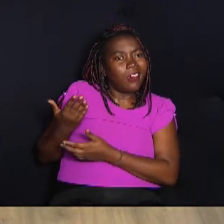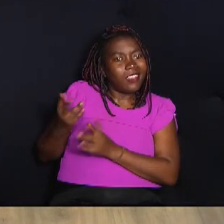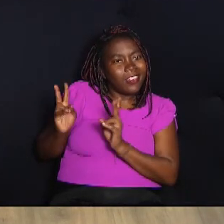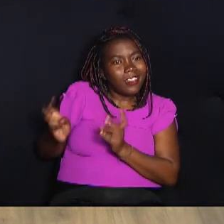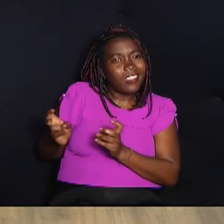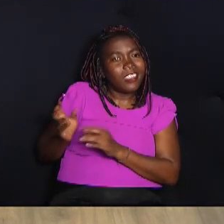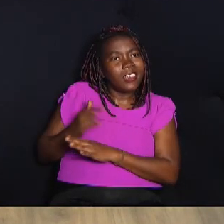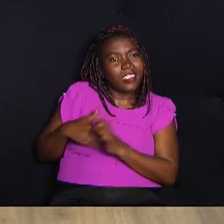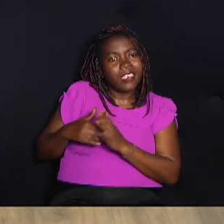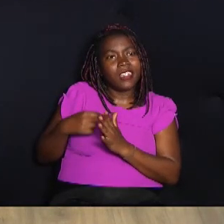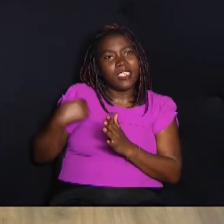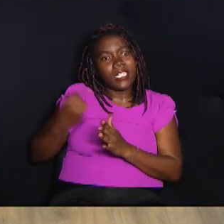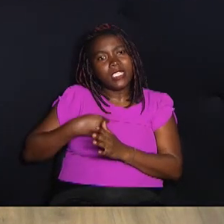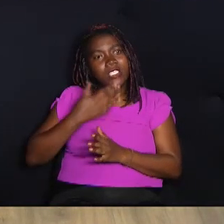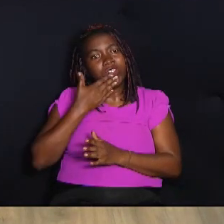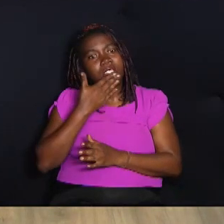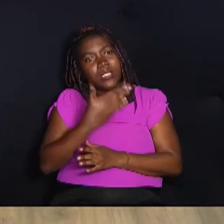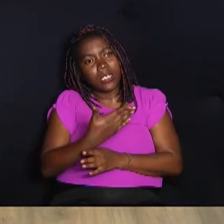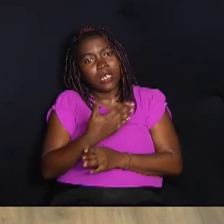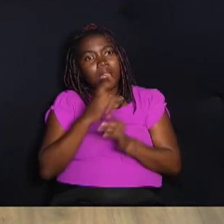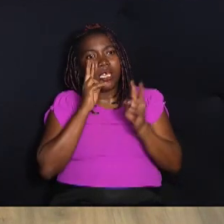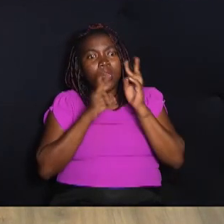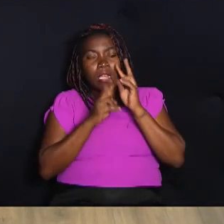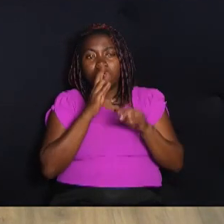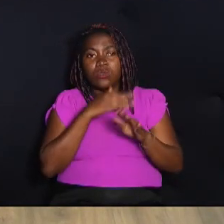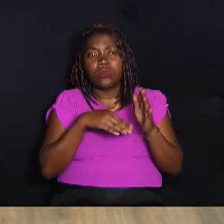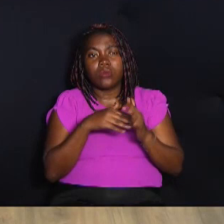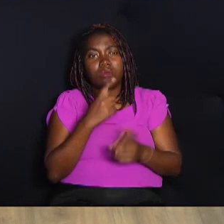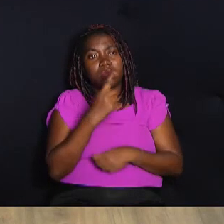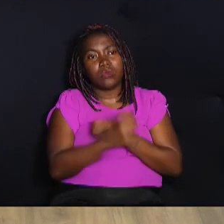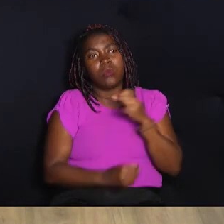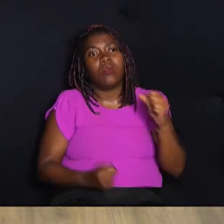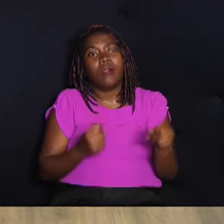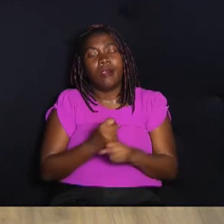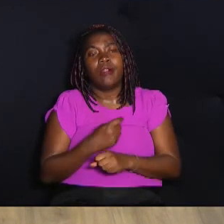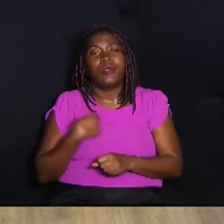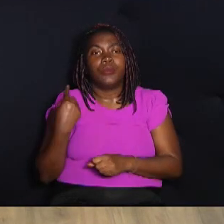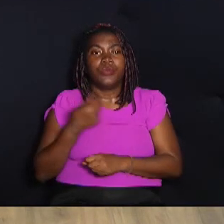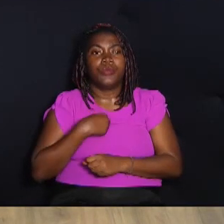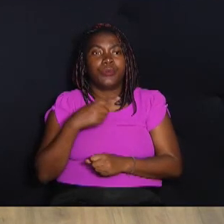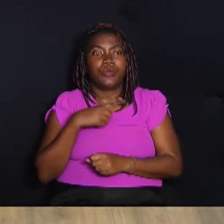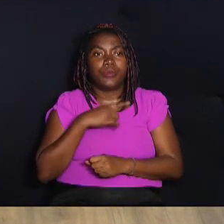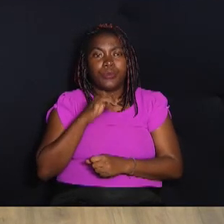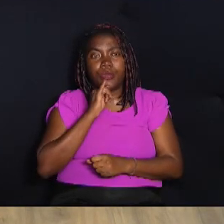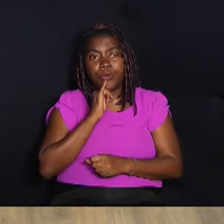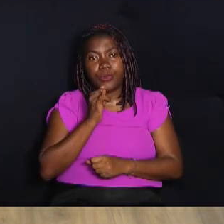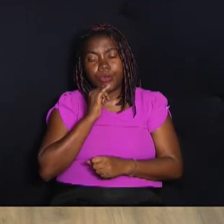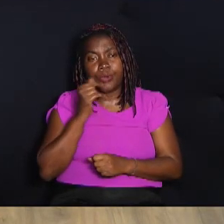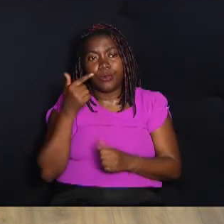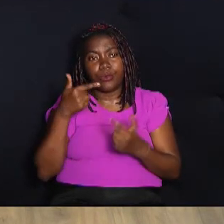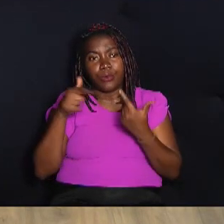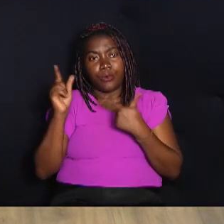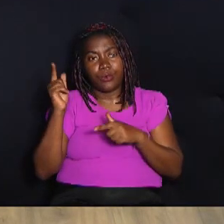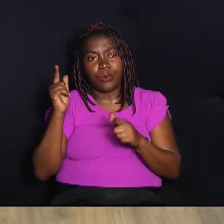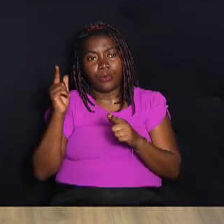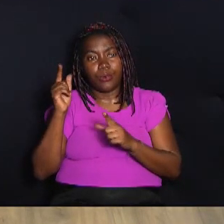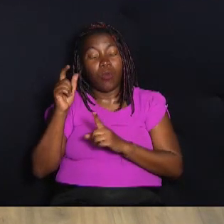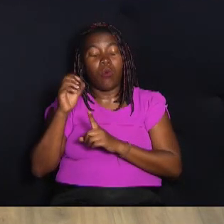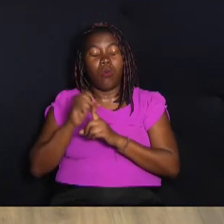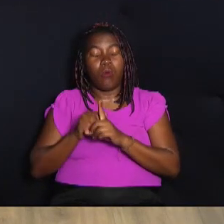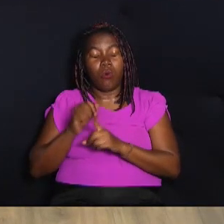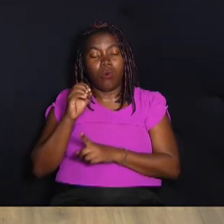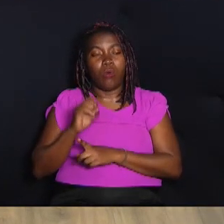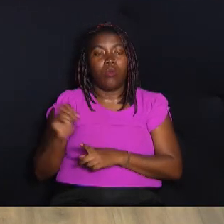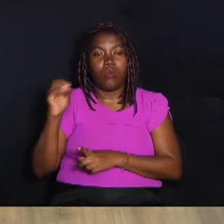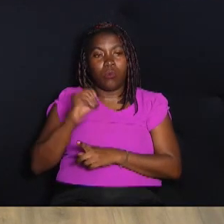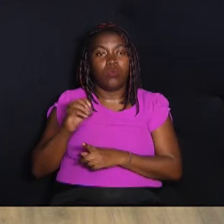tudo que a gente pede visando todo um ano. E nós temos, por exemplo, o Outubro Rosa, dedicado